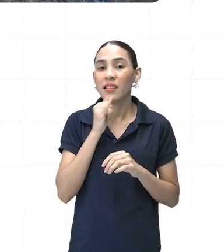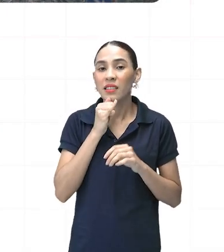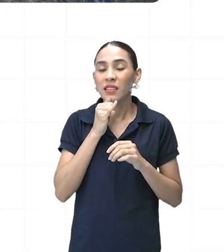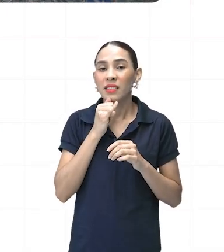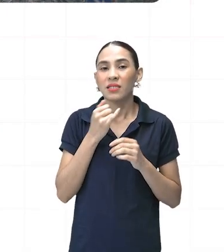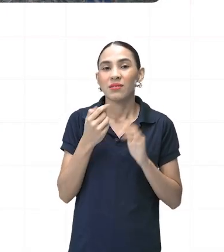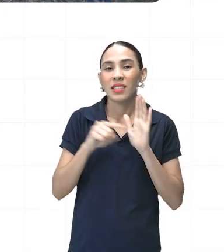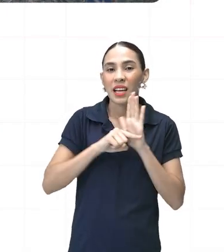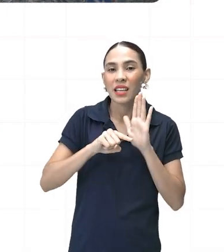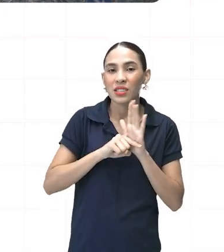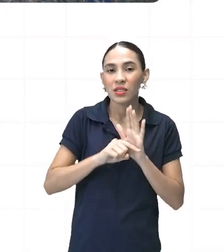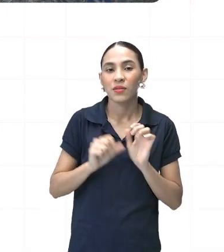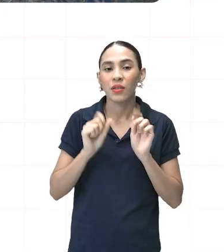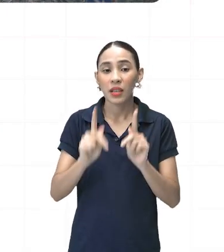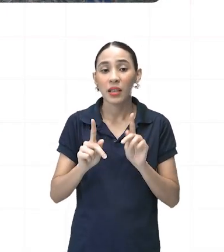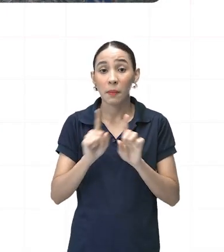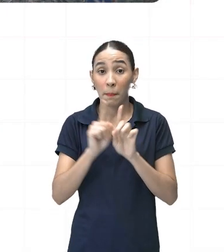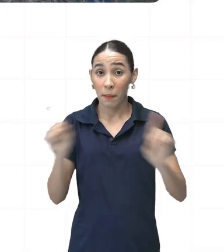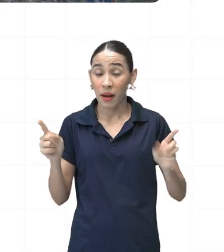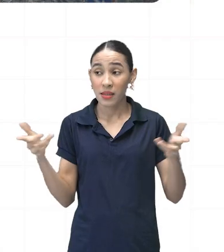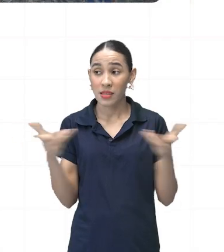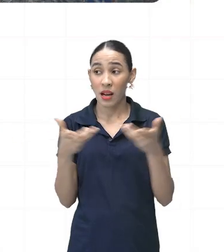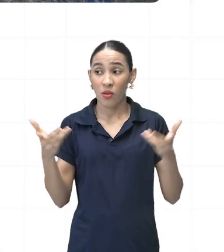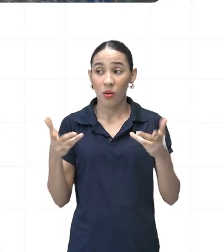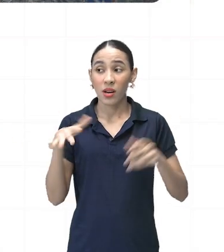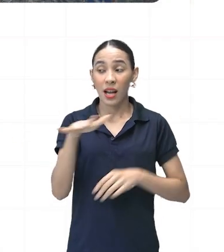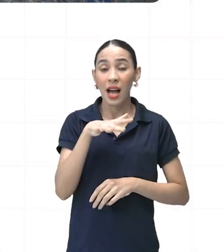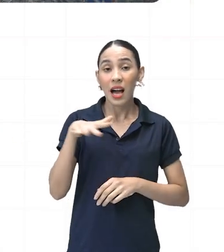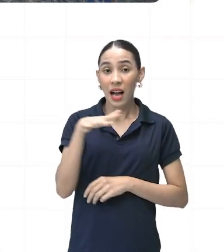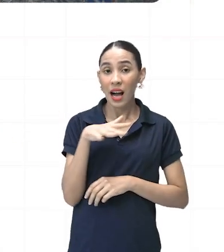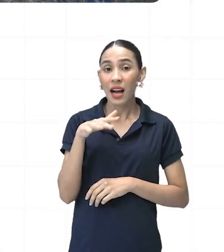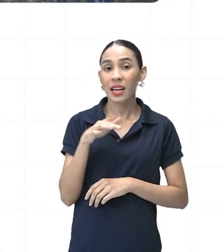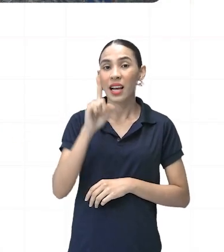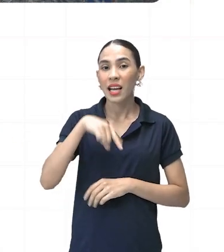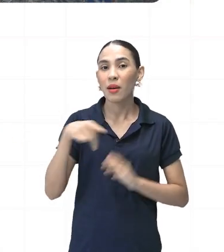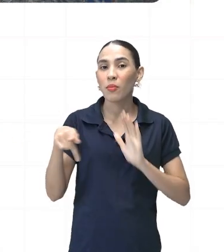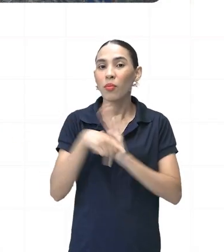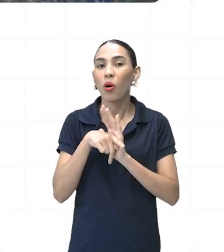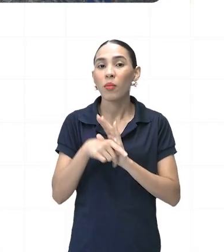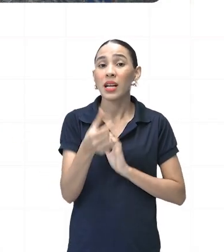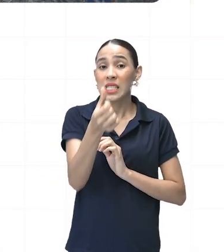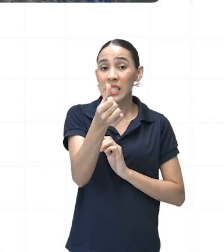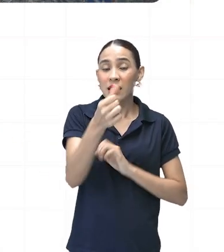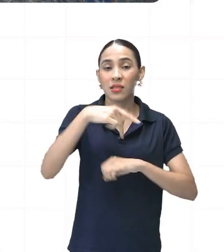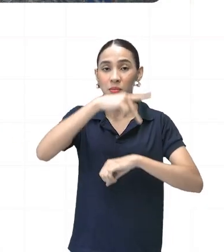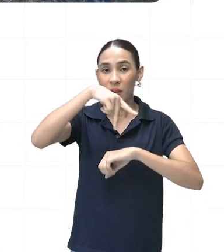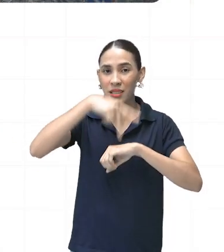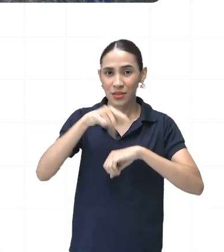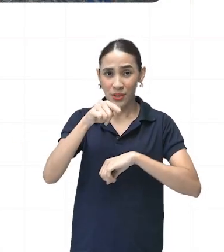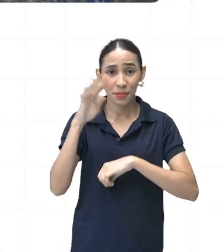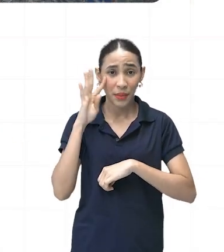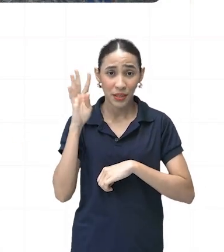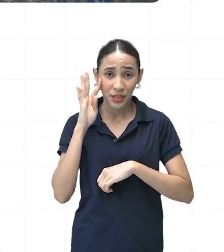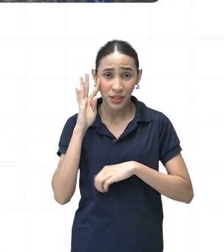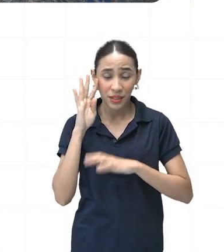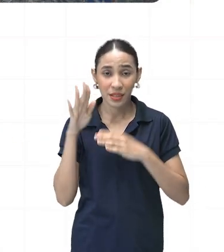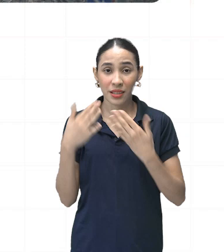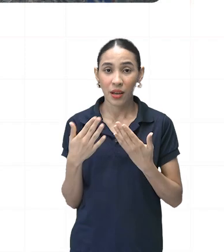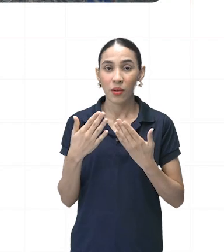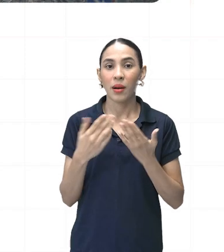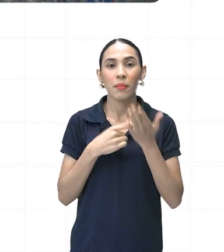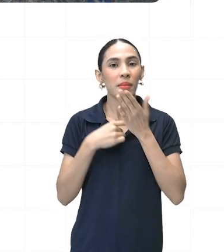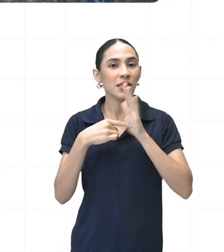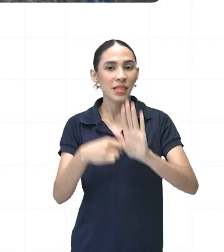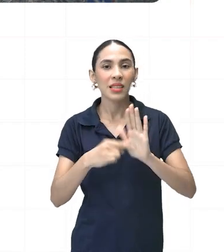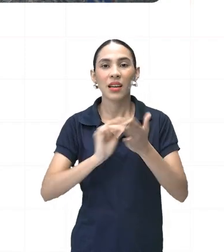forma negativa, tá? Agora, a área, gente, faz parte de 6 países, imaginem aí.